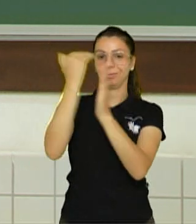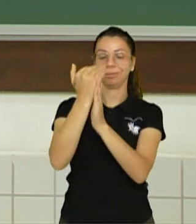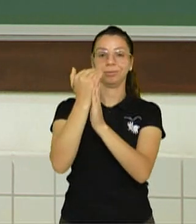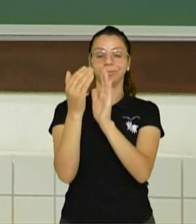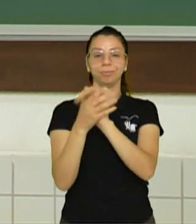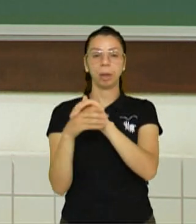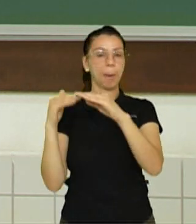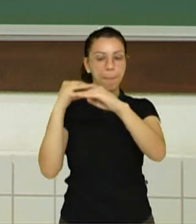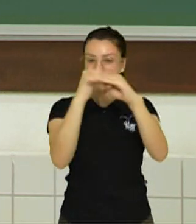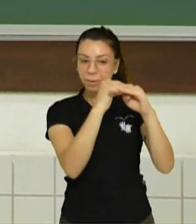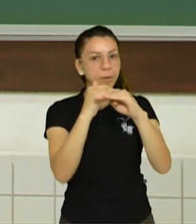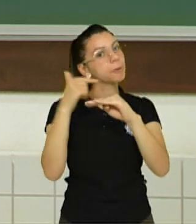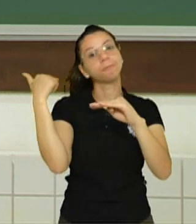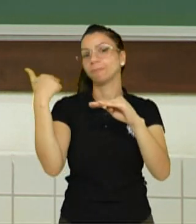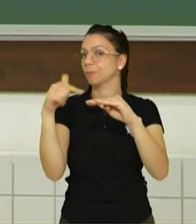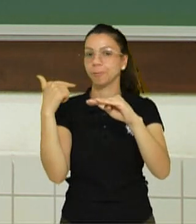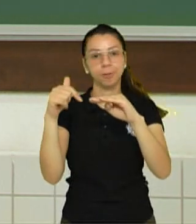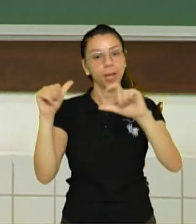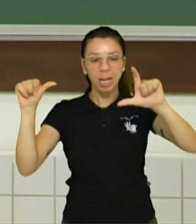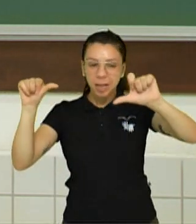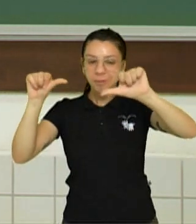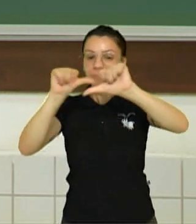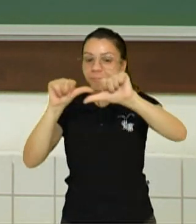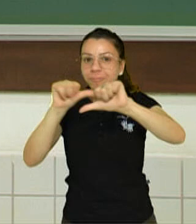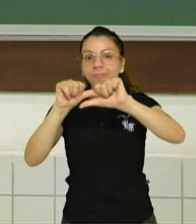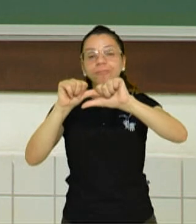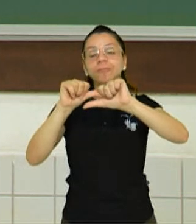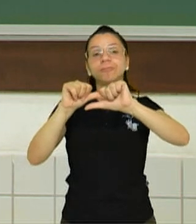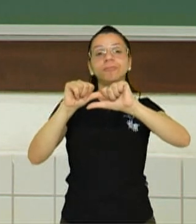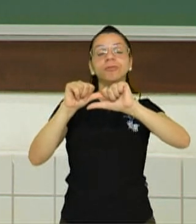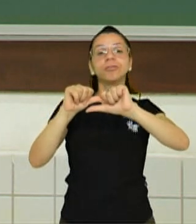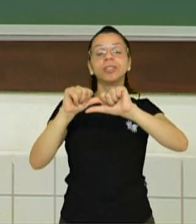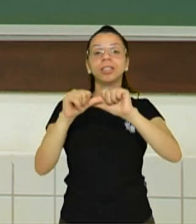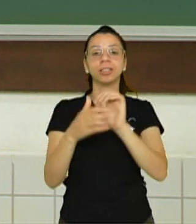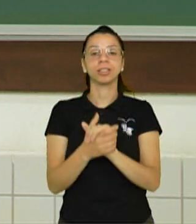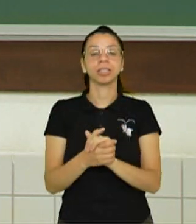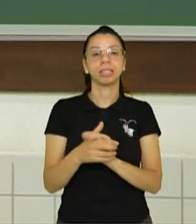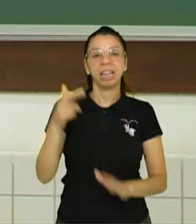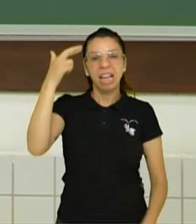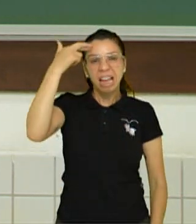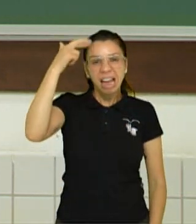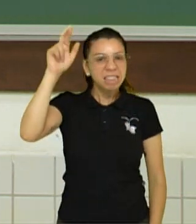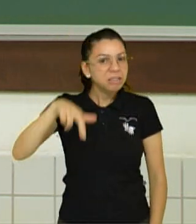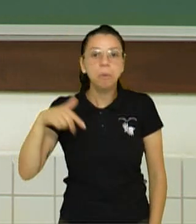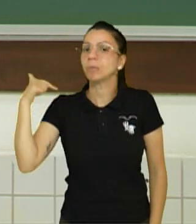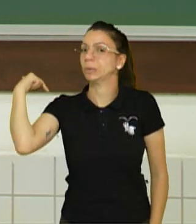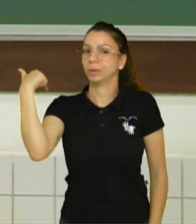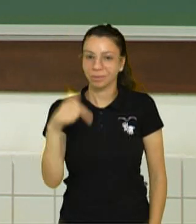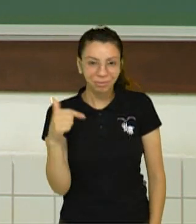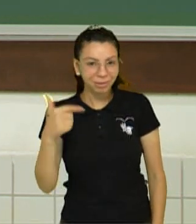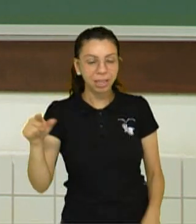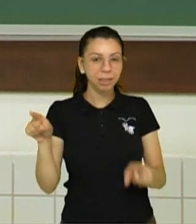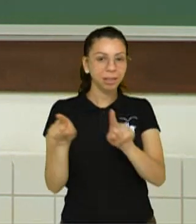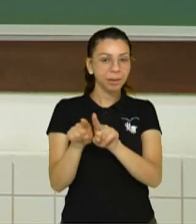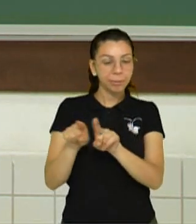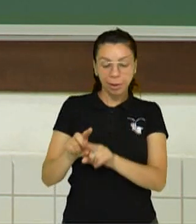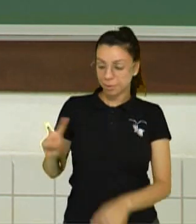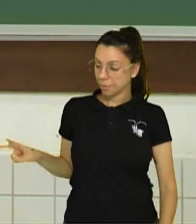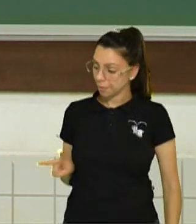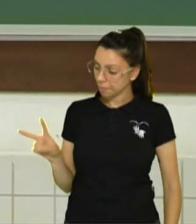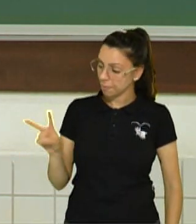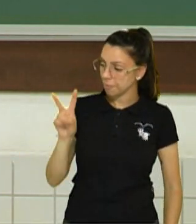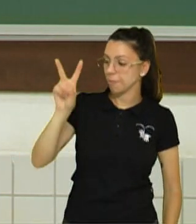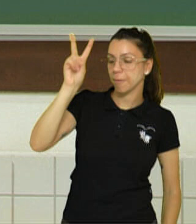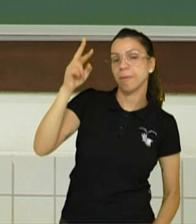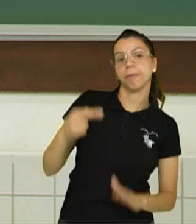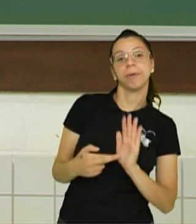pelo desproporcional, pelo irracional. Então, essa arte muitas vezes vai valorizar na